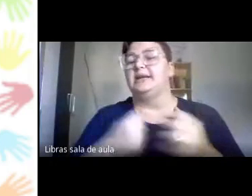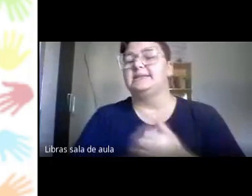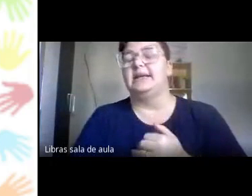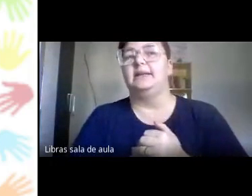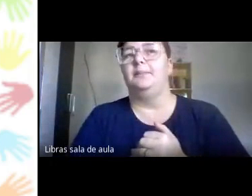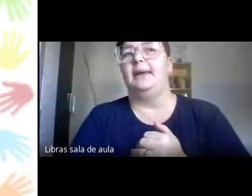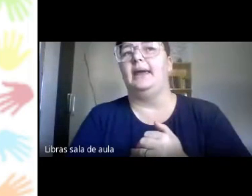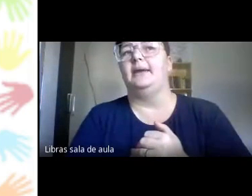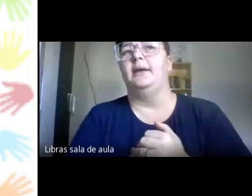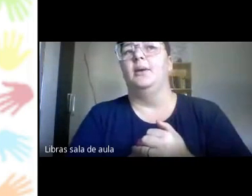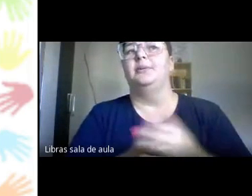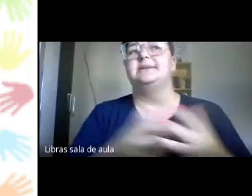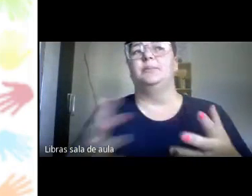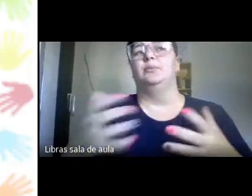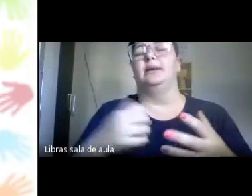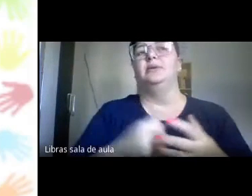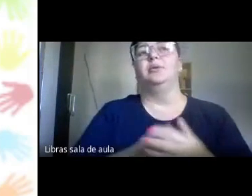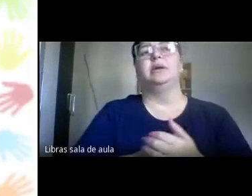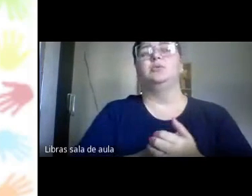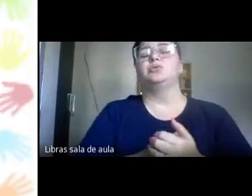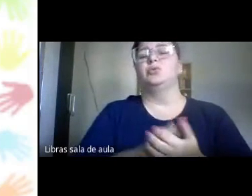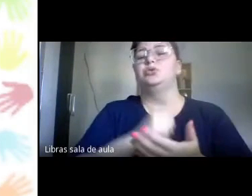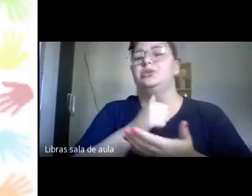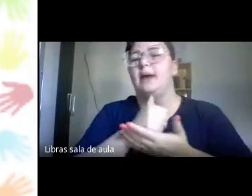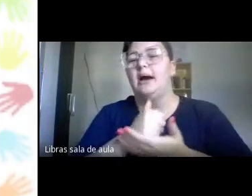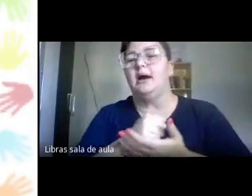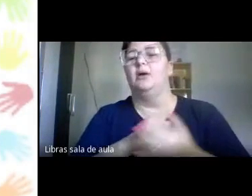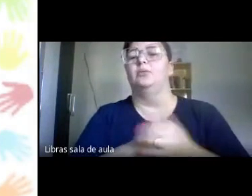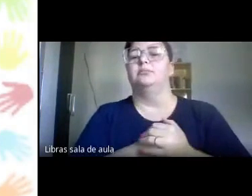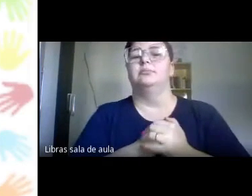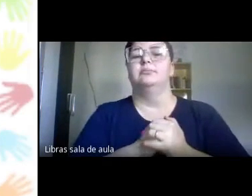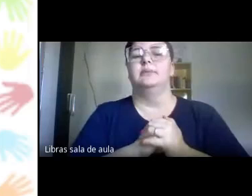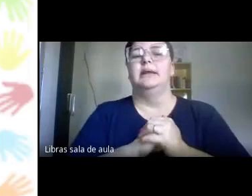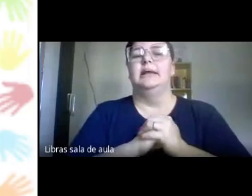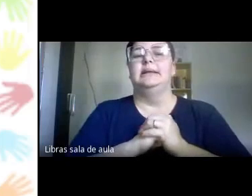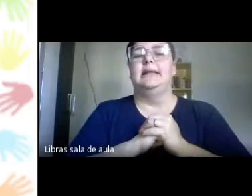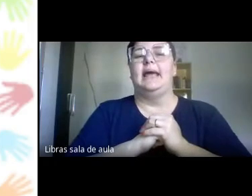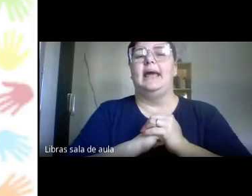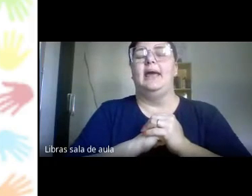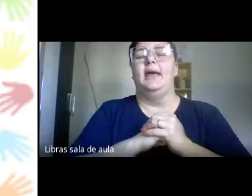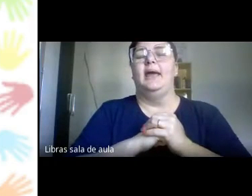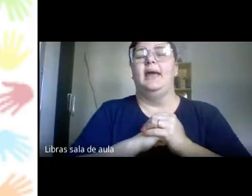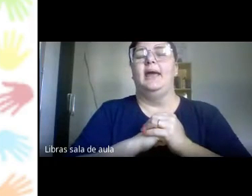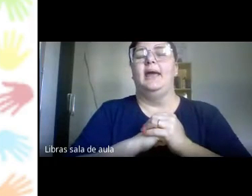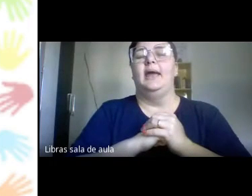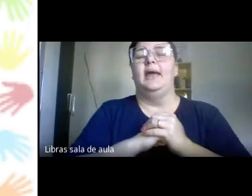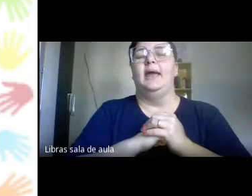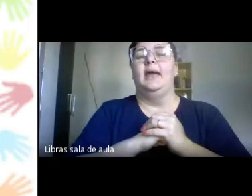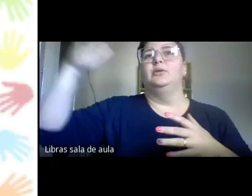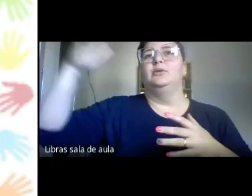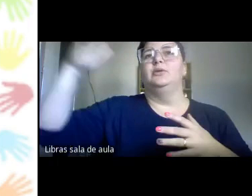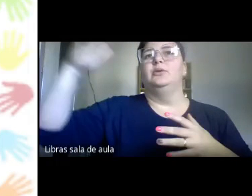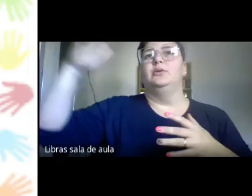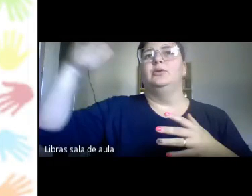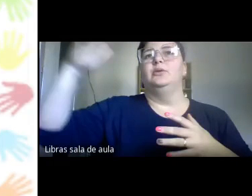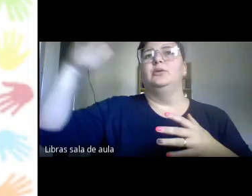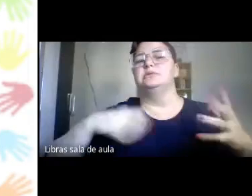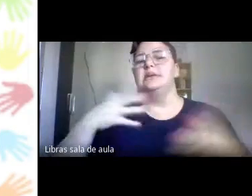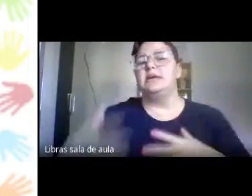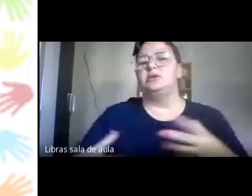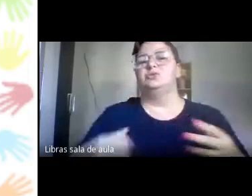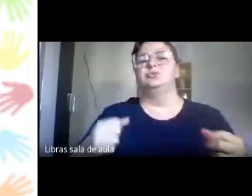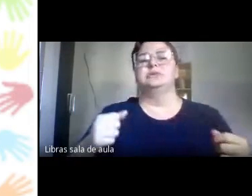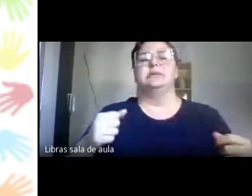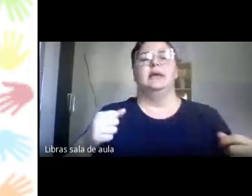pode trazer também, por exemplo, aqui no Rio Grande do Sul, chimarrão, né? Lá no Pará, a questão